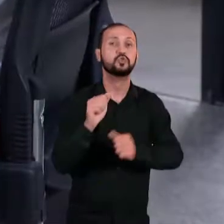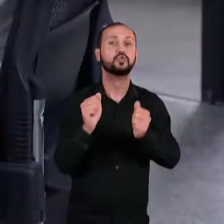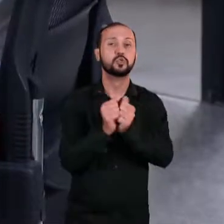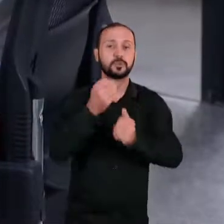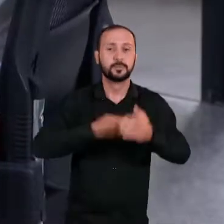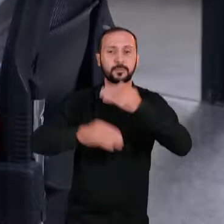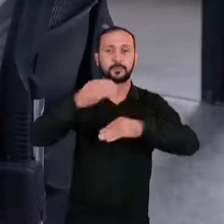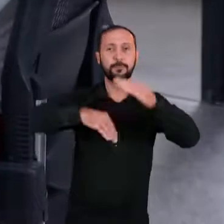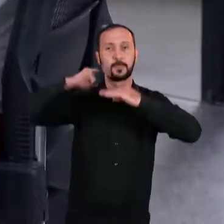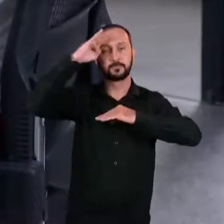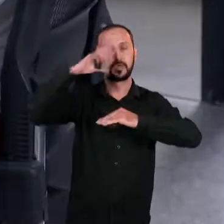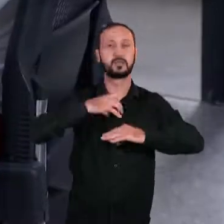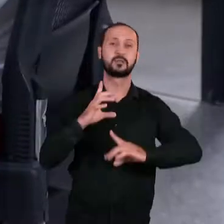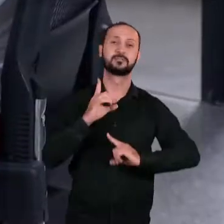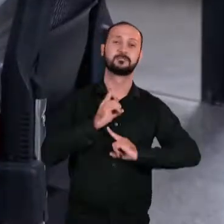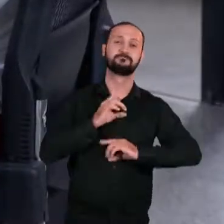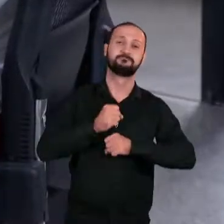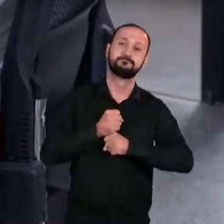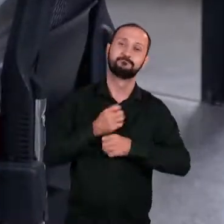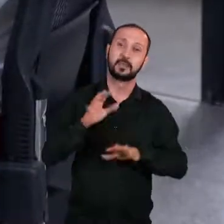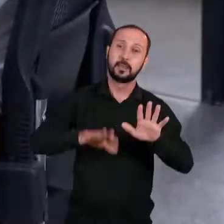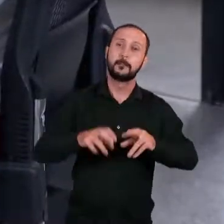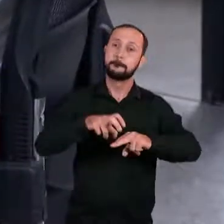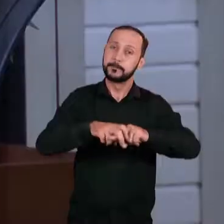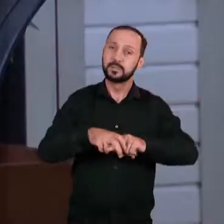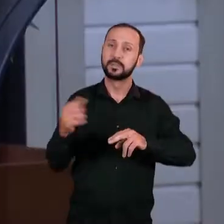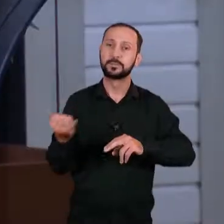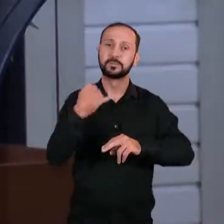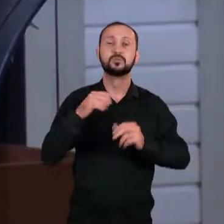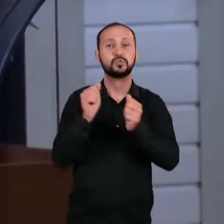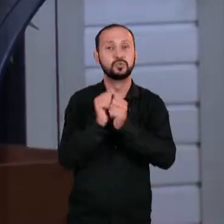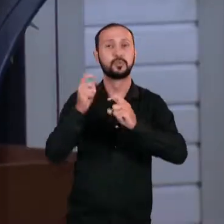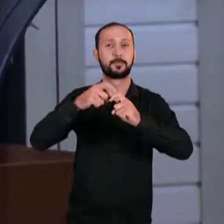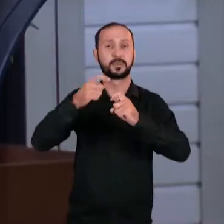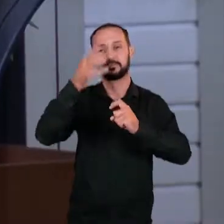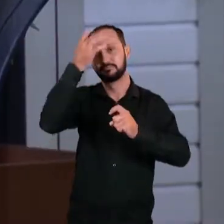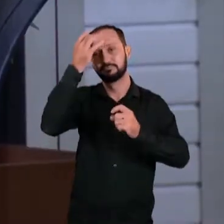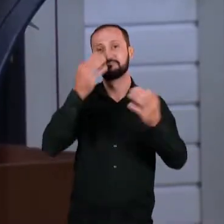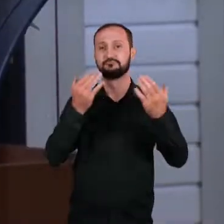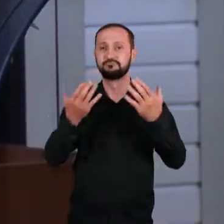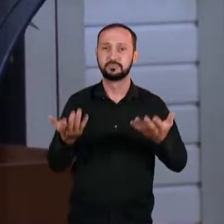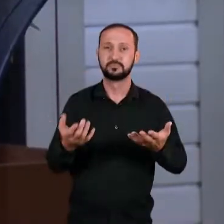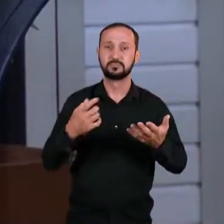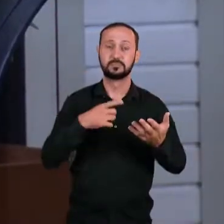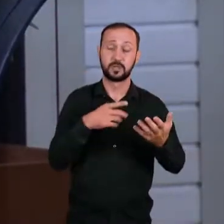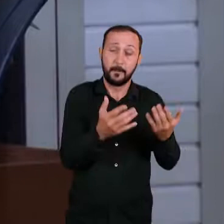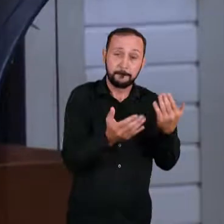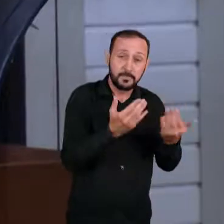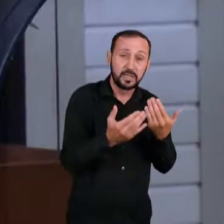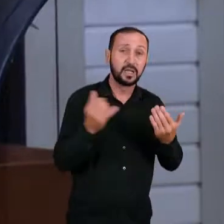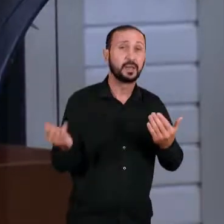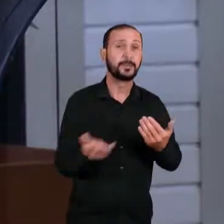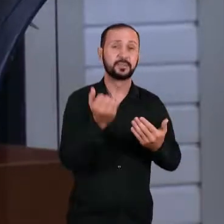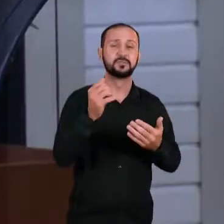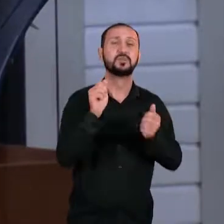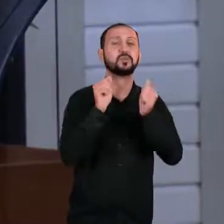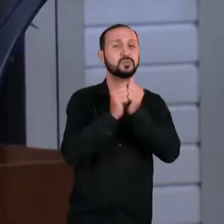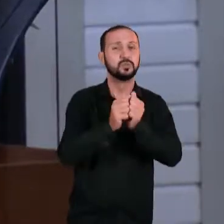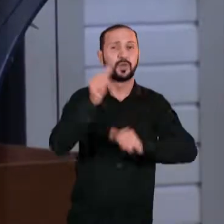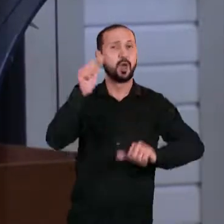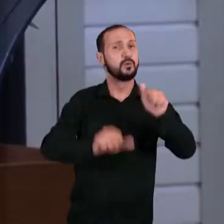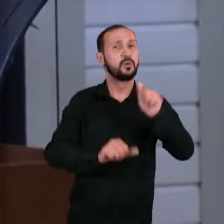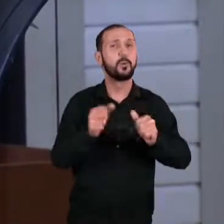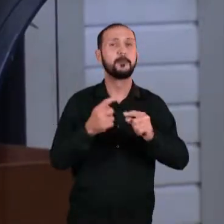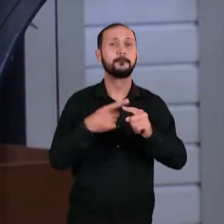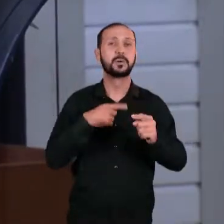sintomas depressivos. E daí é bem interessante o psiquiatra estar avaliando, né? Mas, assim, o psicólogo é super importante estar fazendo essa avaliação até